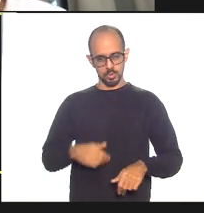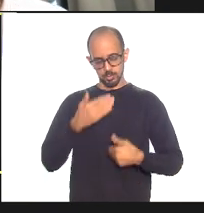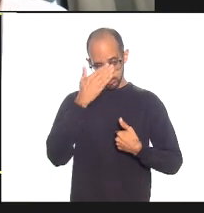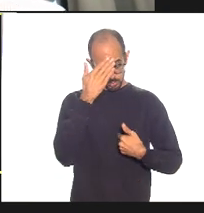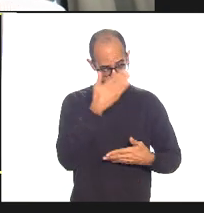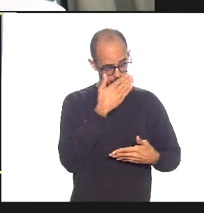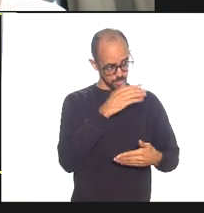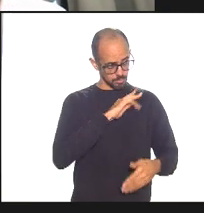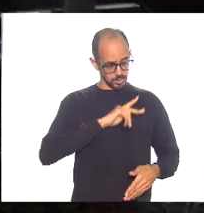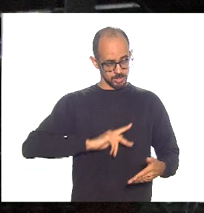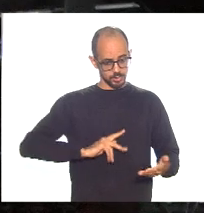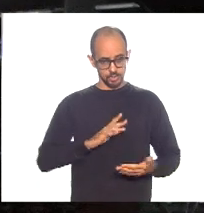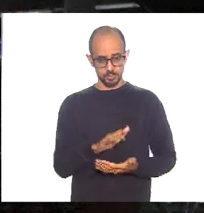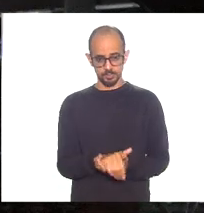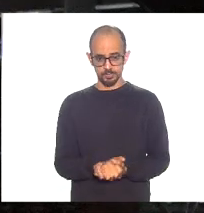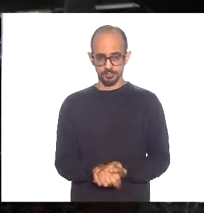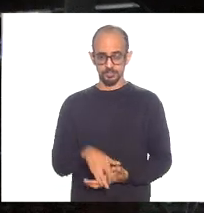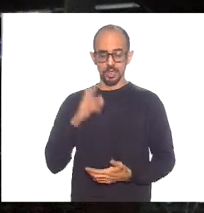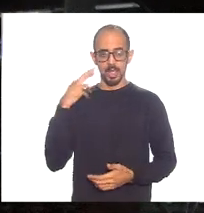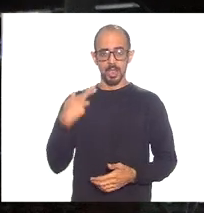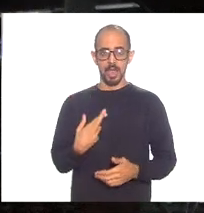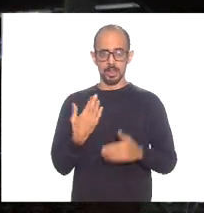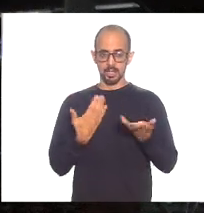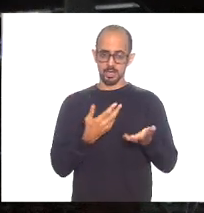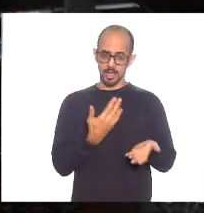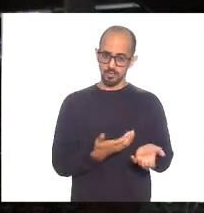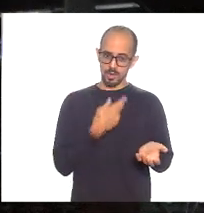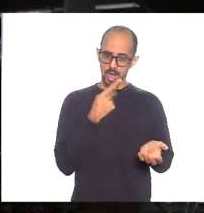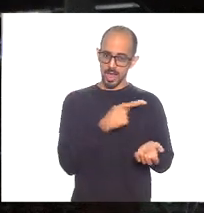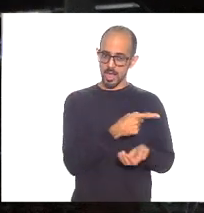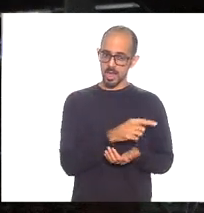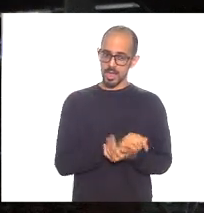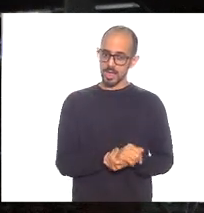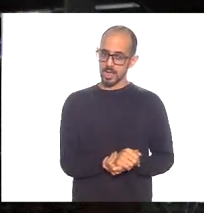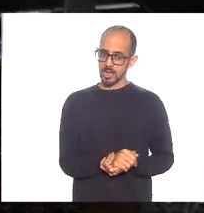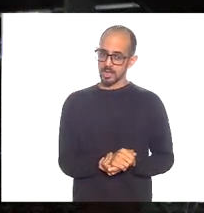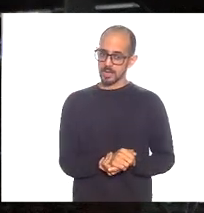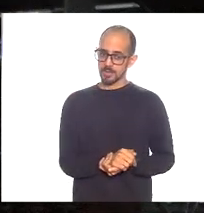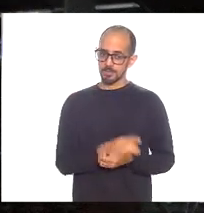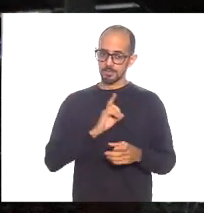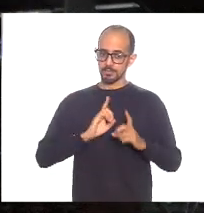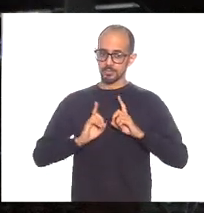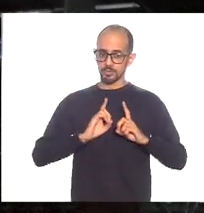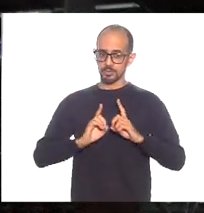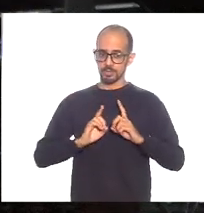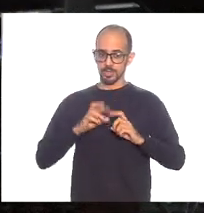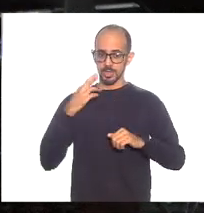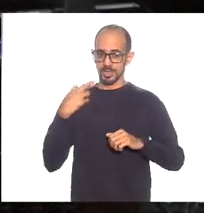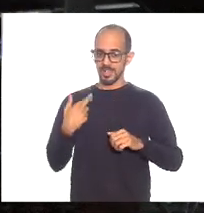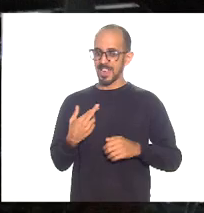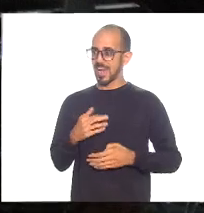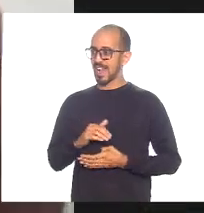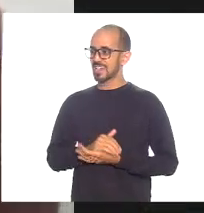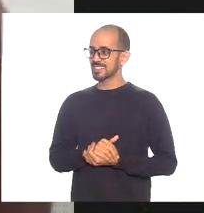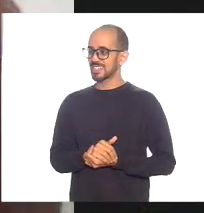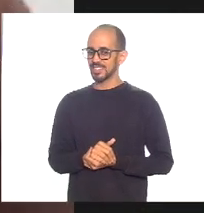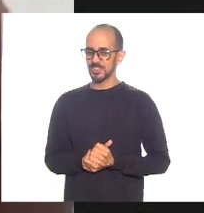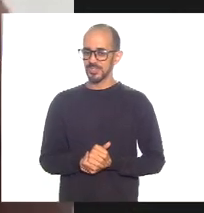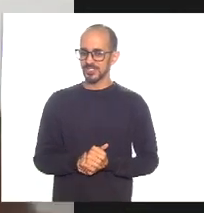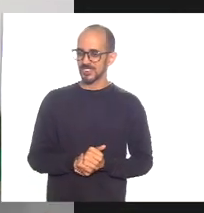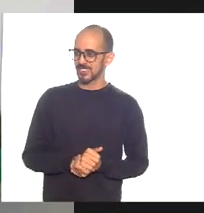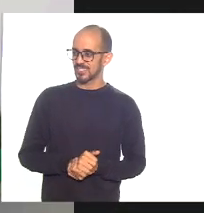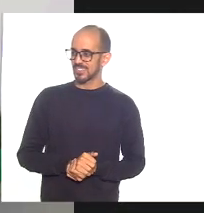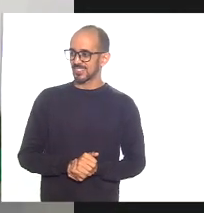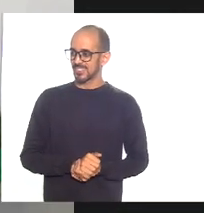presidente. Deputada Renata, quer usar a palavra? Para discutir, deputada Renata. Aceito, senhor presidente. Aceito, sim,